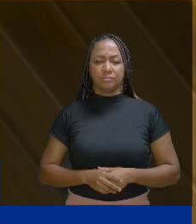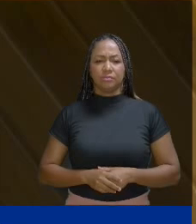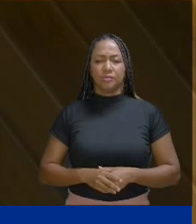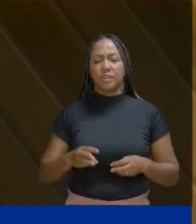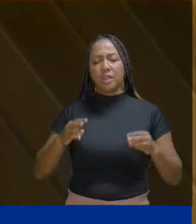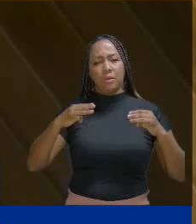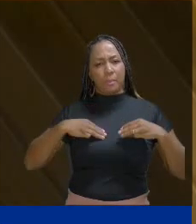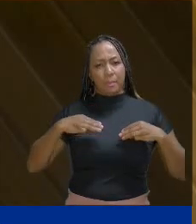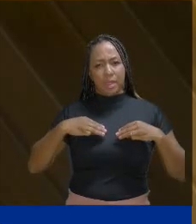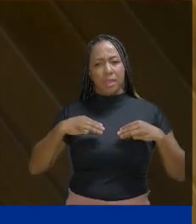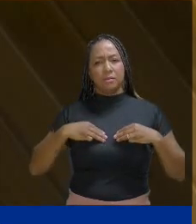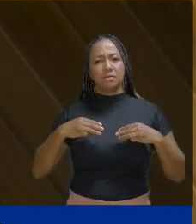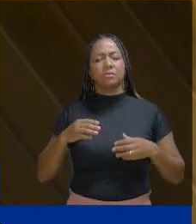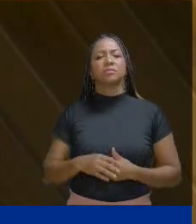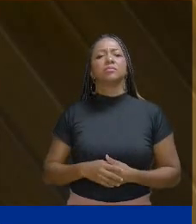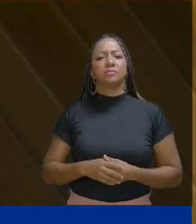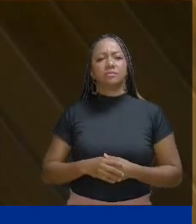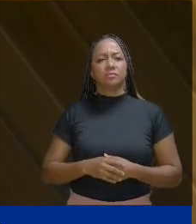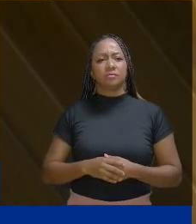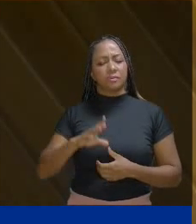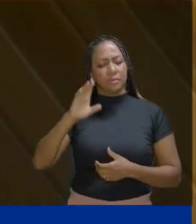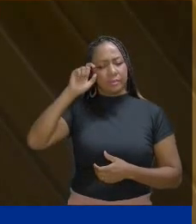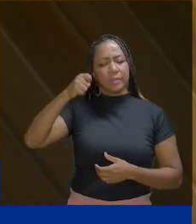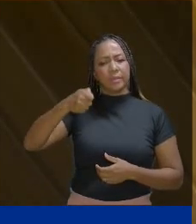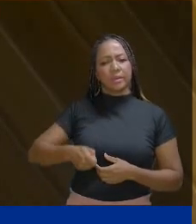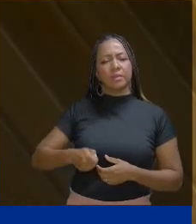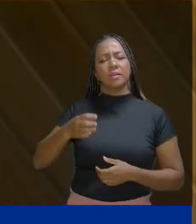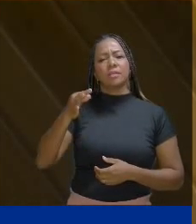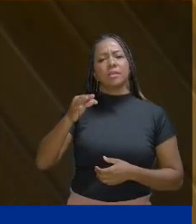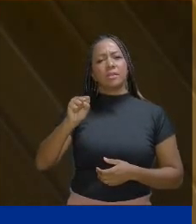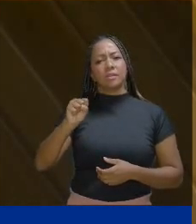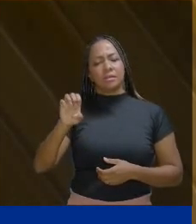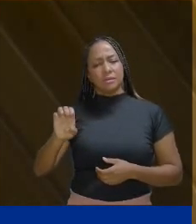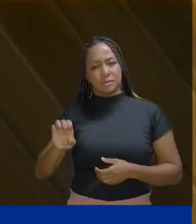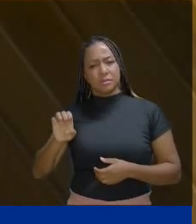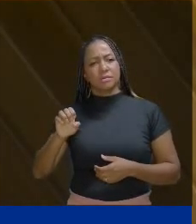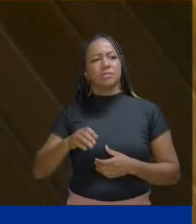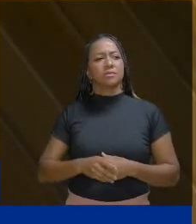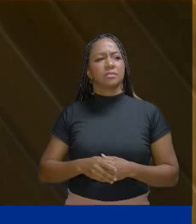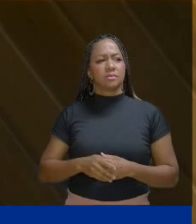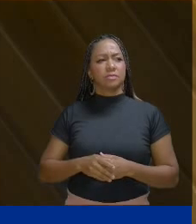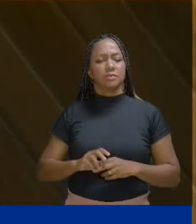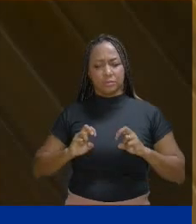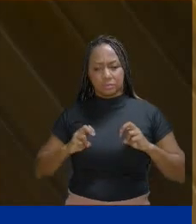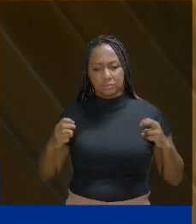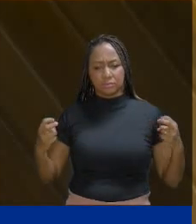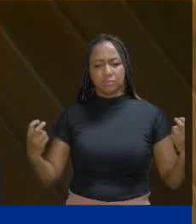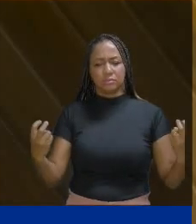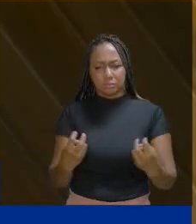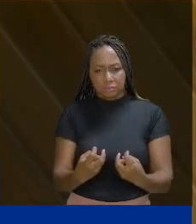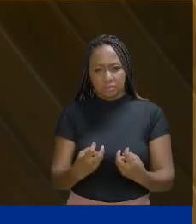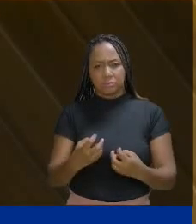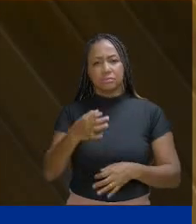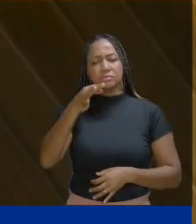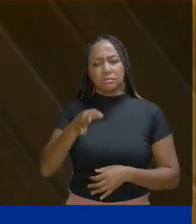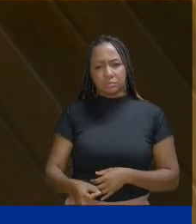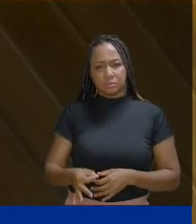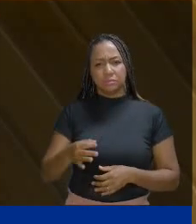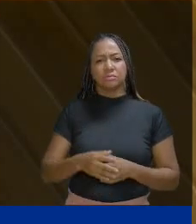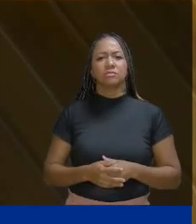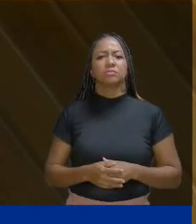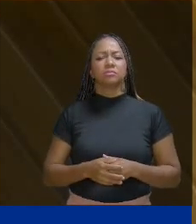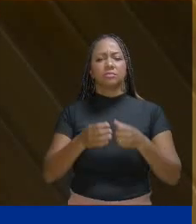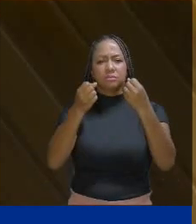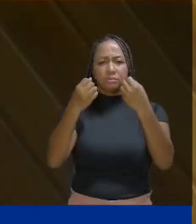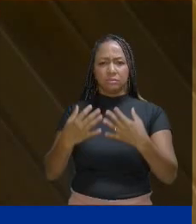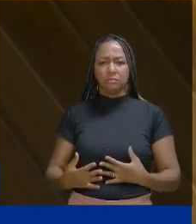Quanto ao mérito, o cumprimento da decisão do TSE e tese do quórum possível. Permanece o foco em destaca o cumprimento